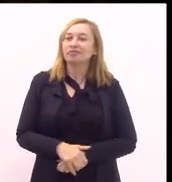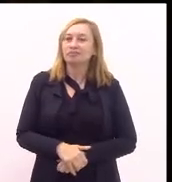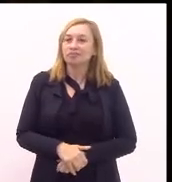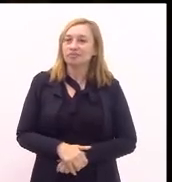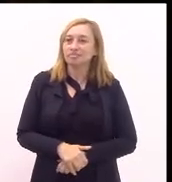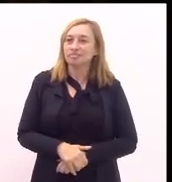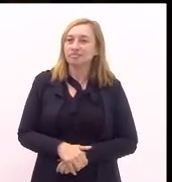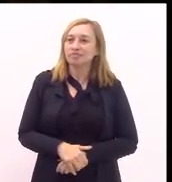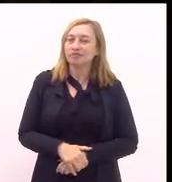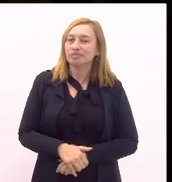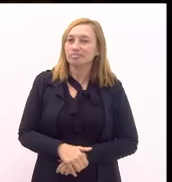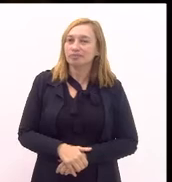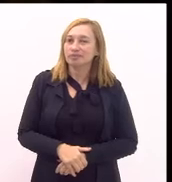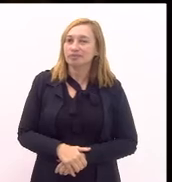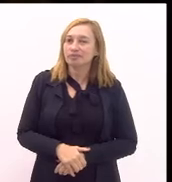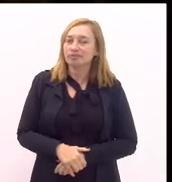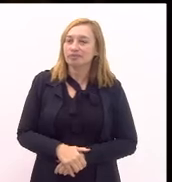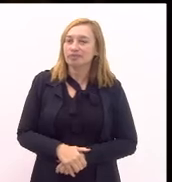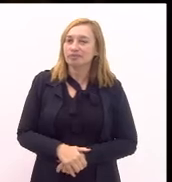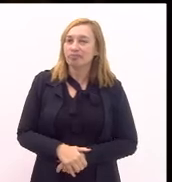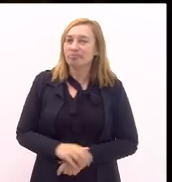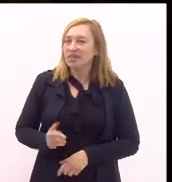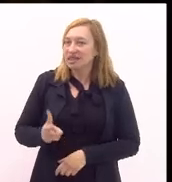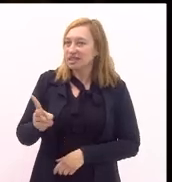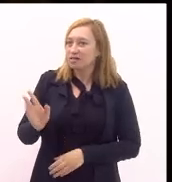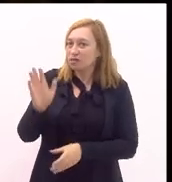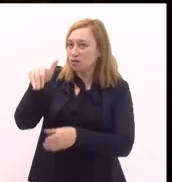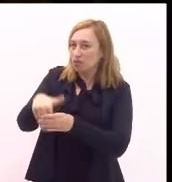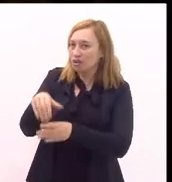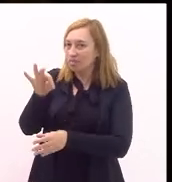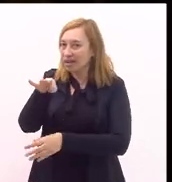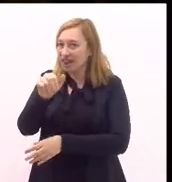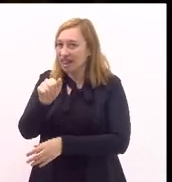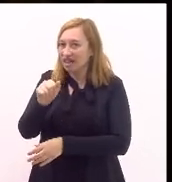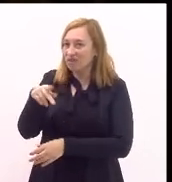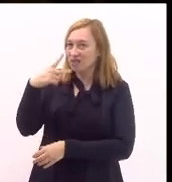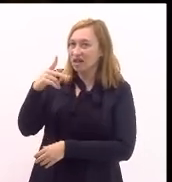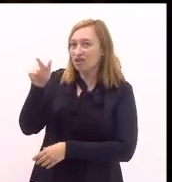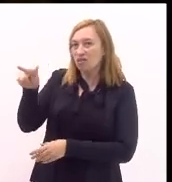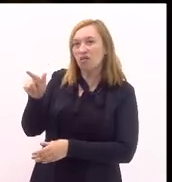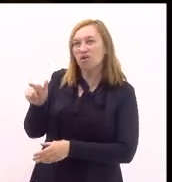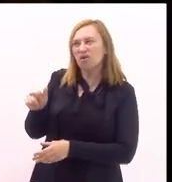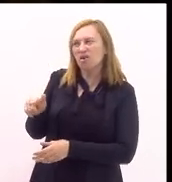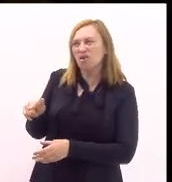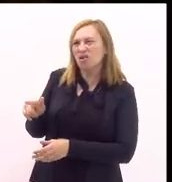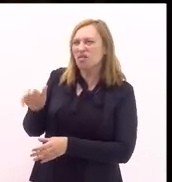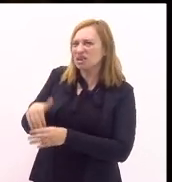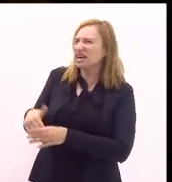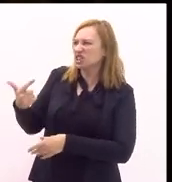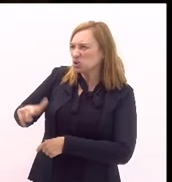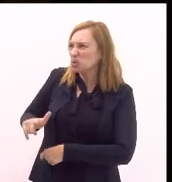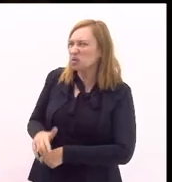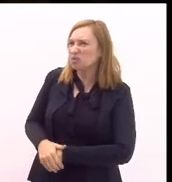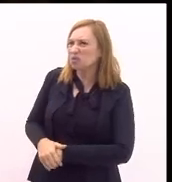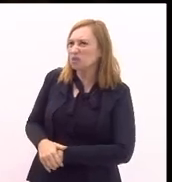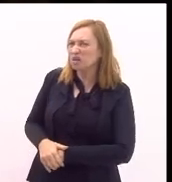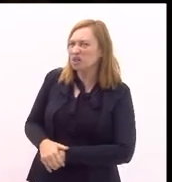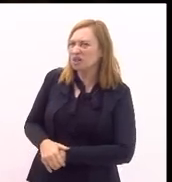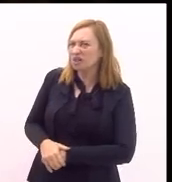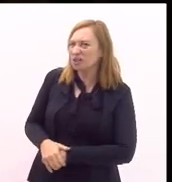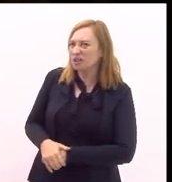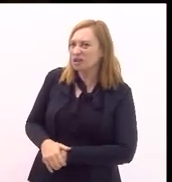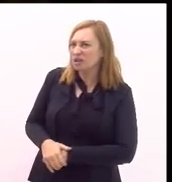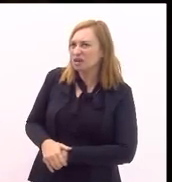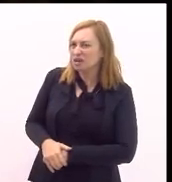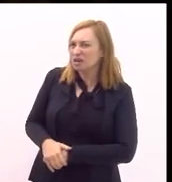não é na verdade que toda vez que eu que eu volto da Beleléu frase pubs uma tela só furada né Tipo aqui por é botar para